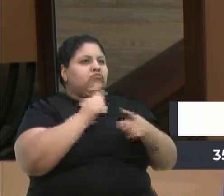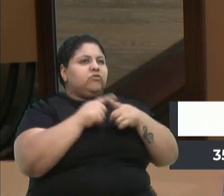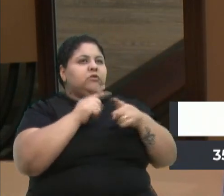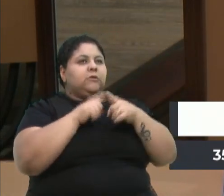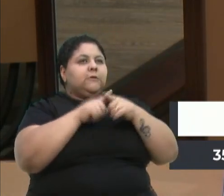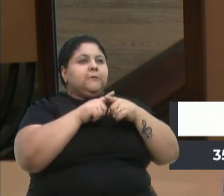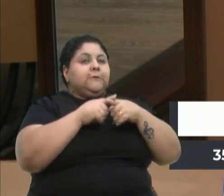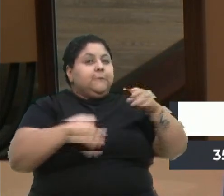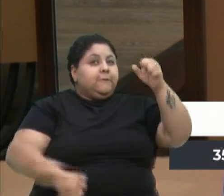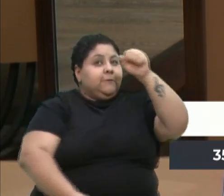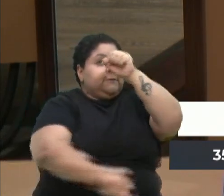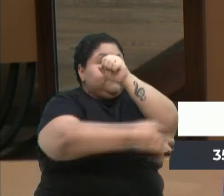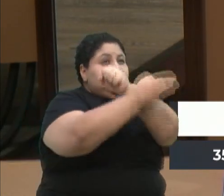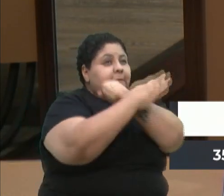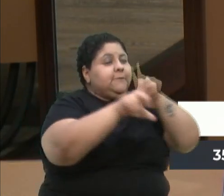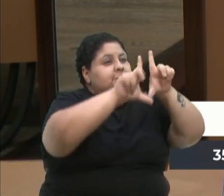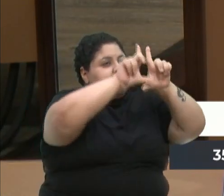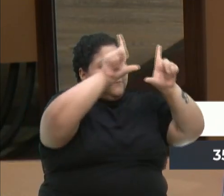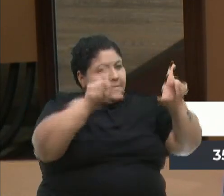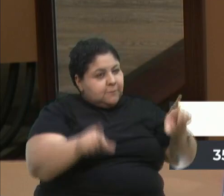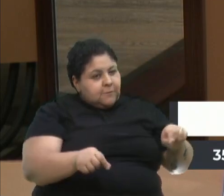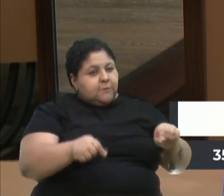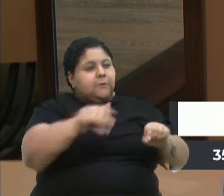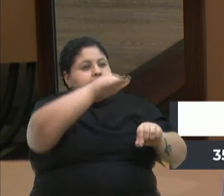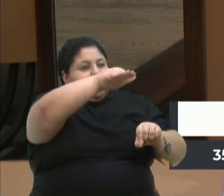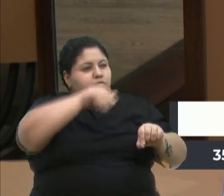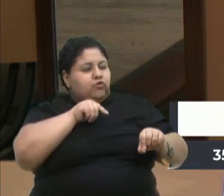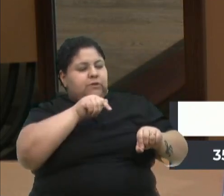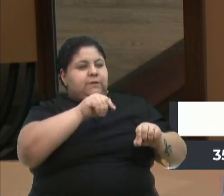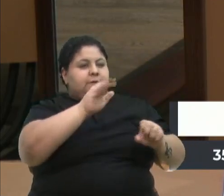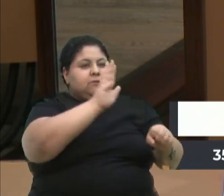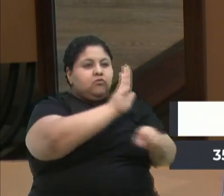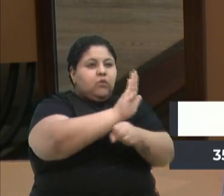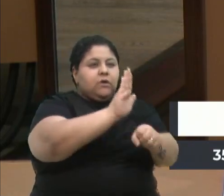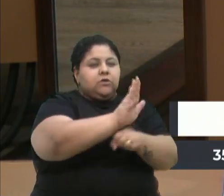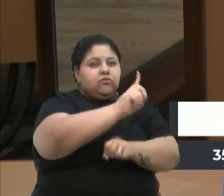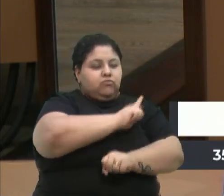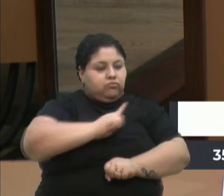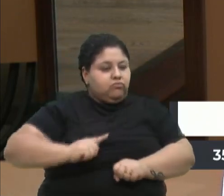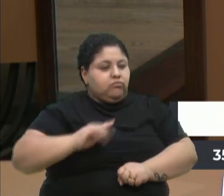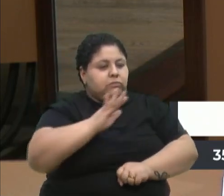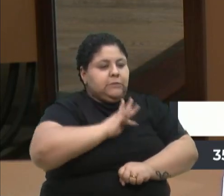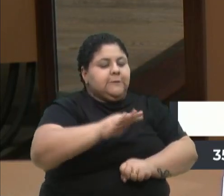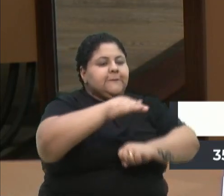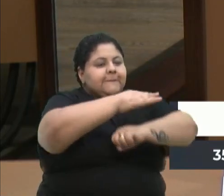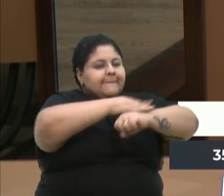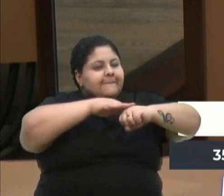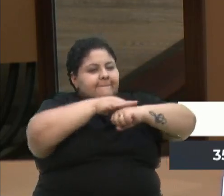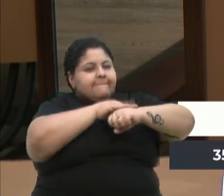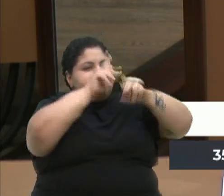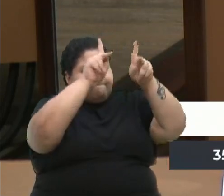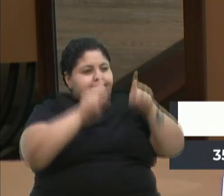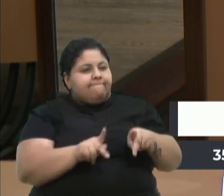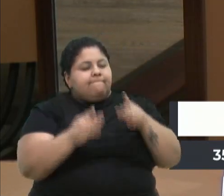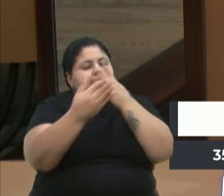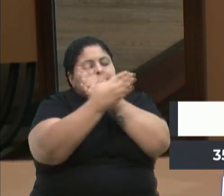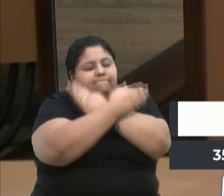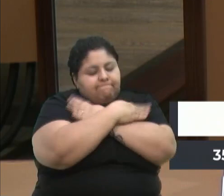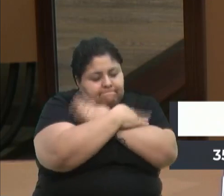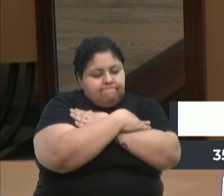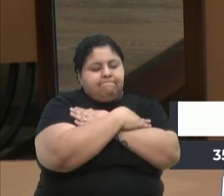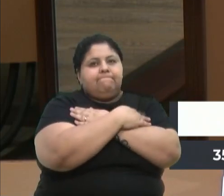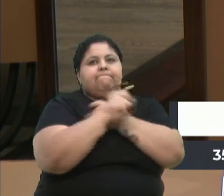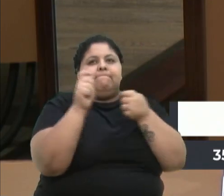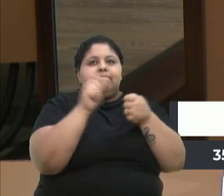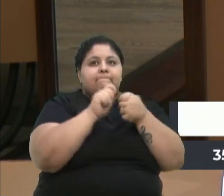em diversos momentos, buscando, né, auxílio do governo federal, conversou com as pessoas, abraçou as pessoas, fez